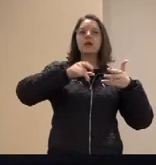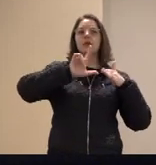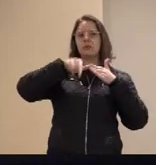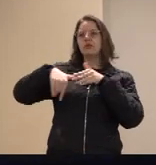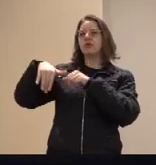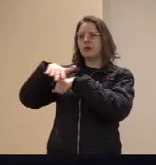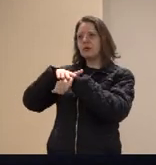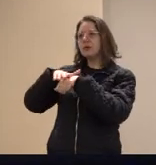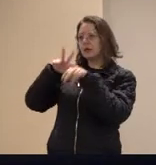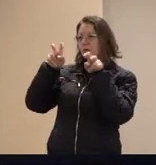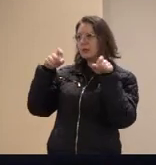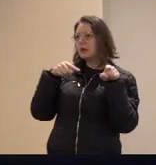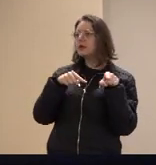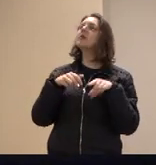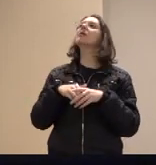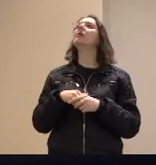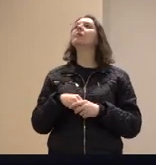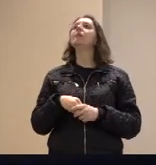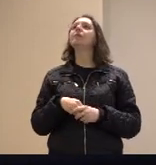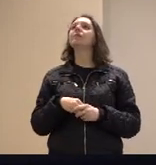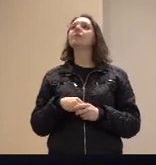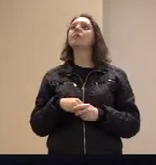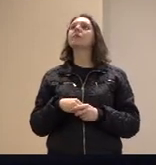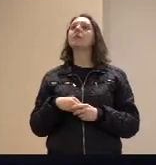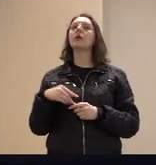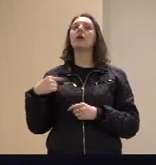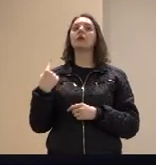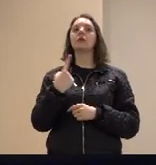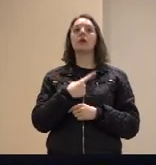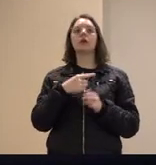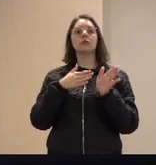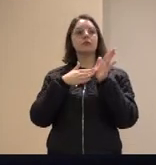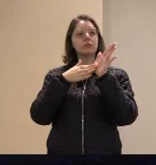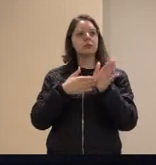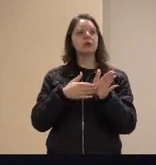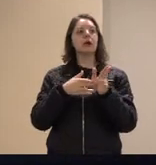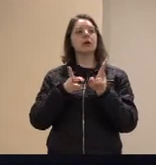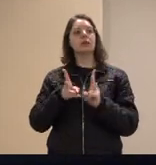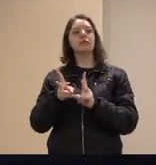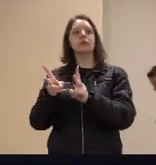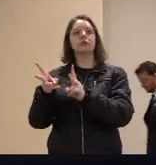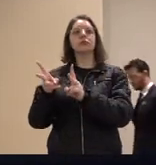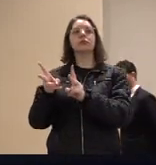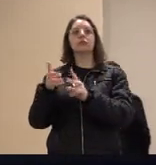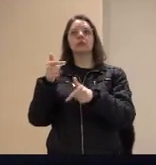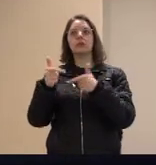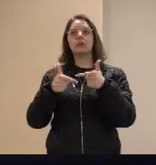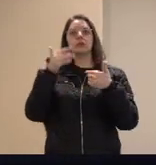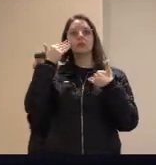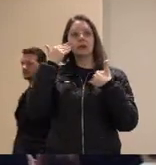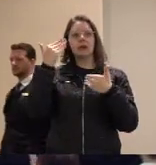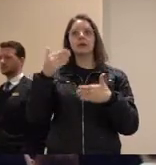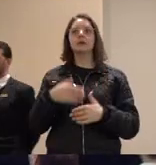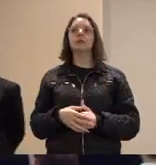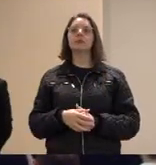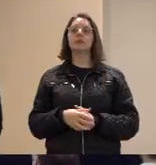falaremos, implementar isso e concitar os juízes a fazer isso. Obrigado.